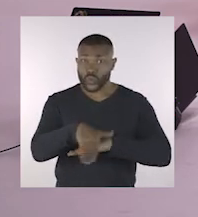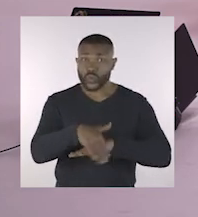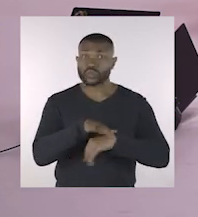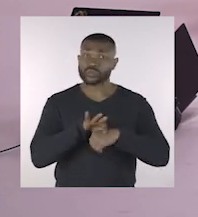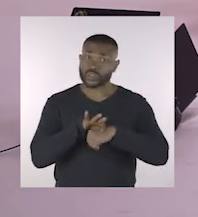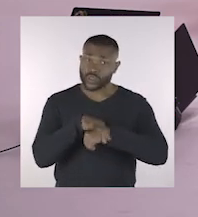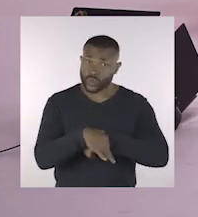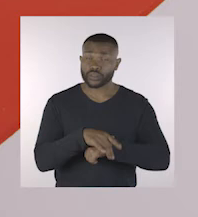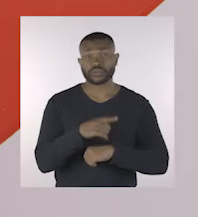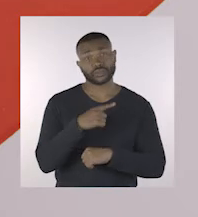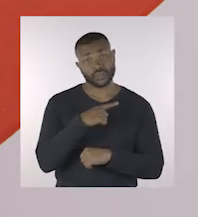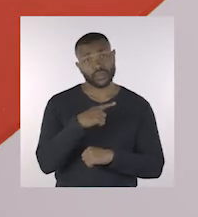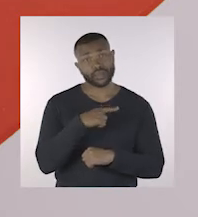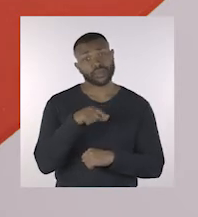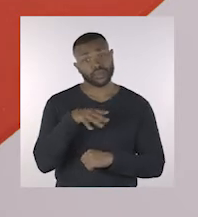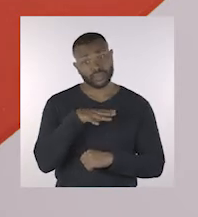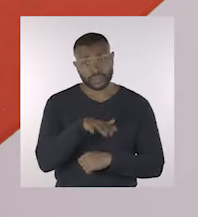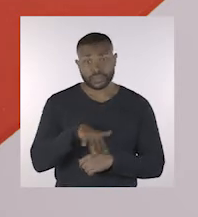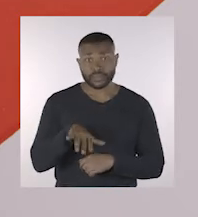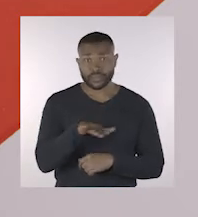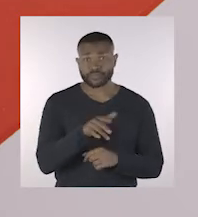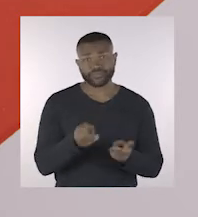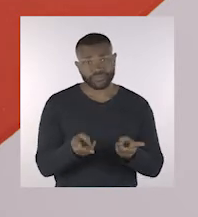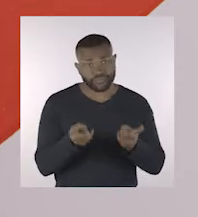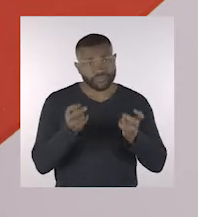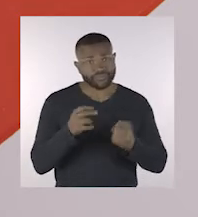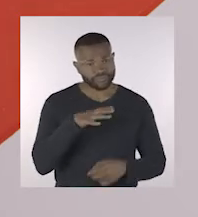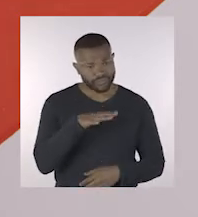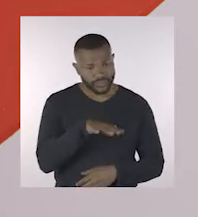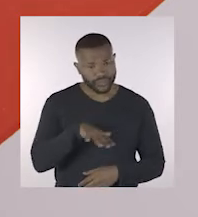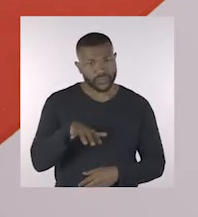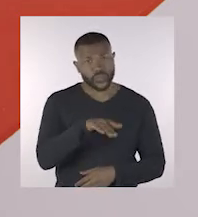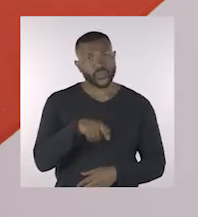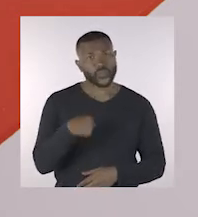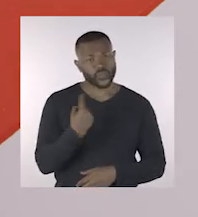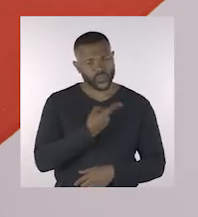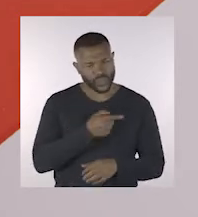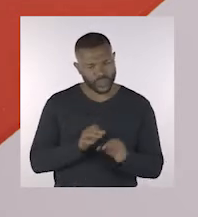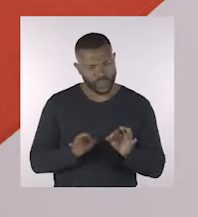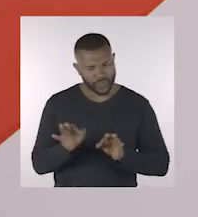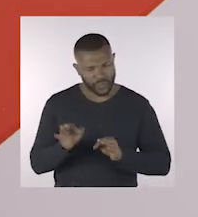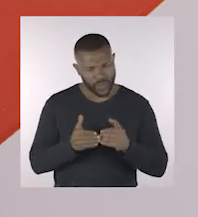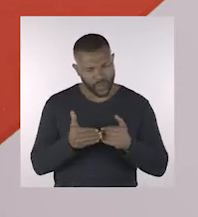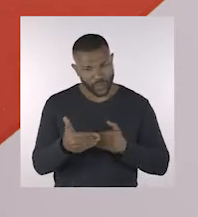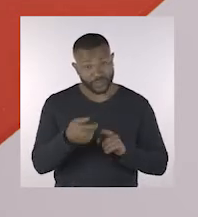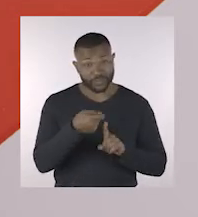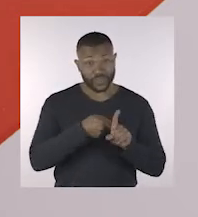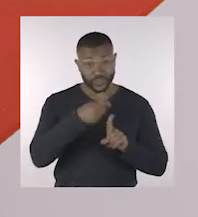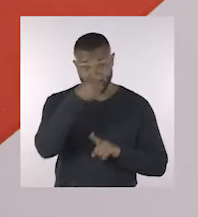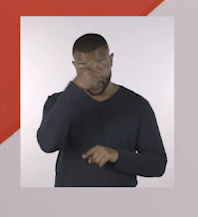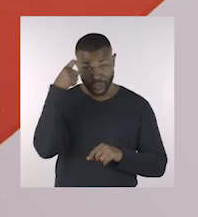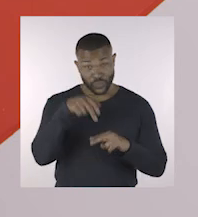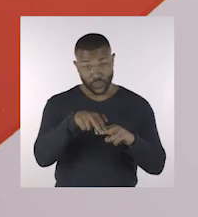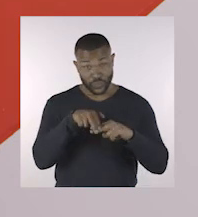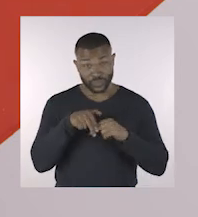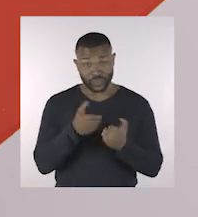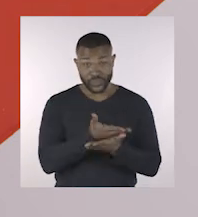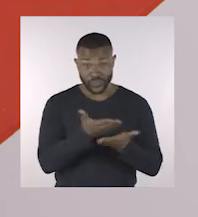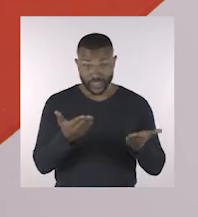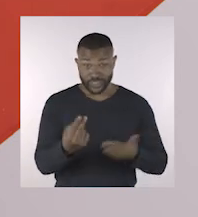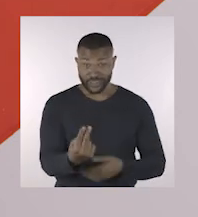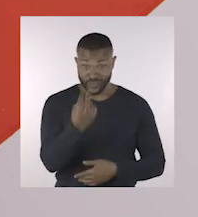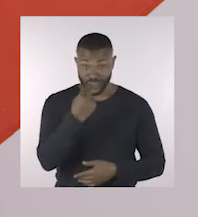na rua mais segurança você tem essa cidade que eu vejo e essa cidade que nós vamos construir a partir de Janeiro